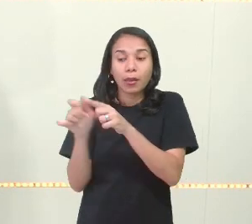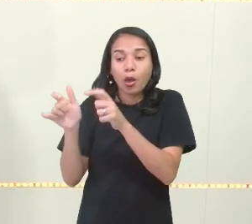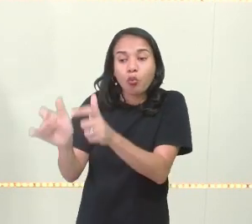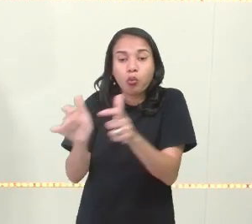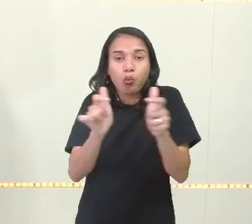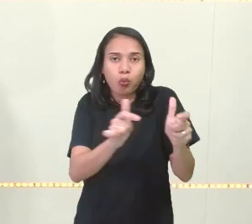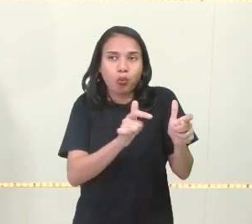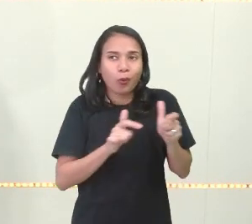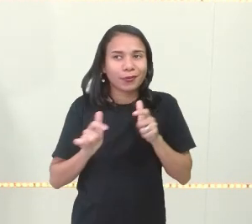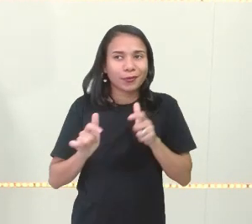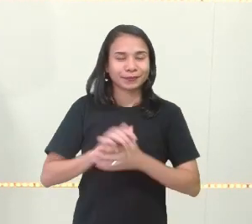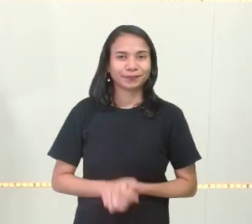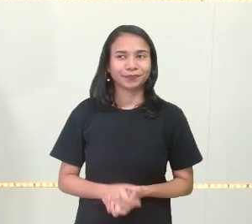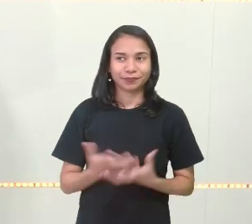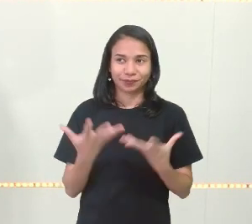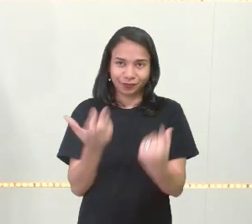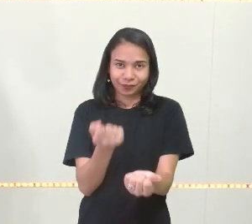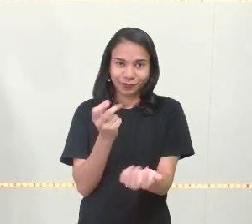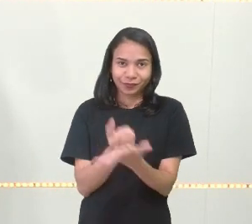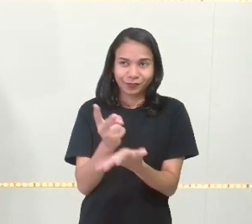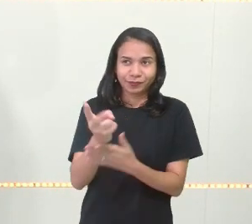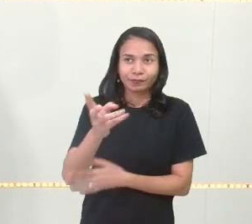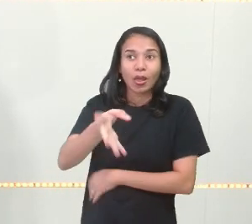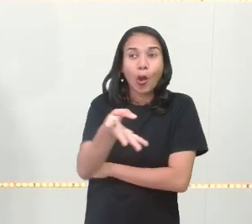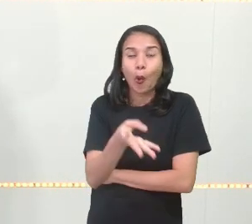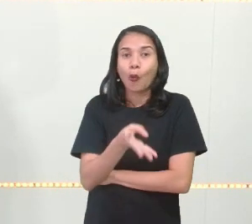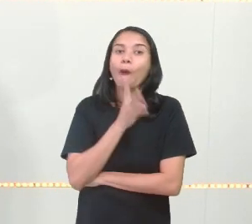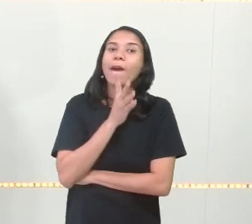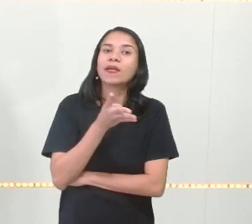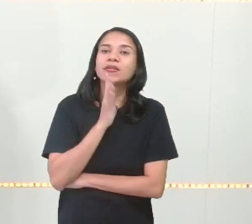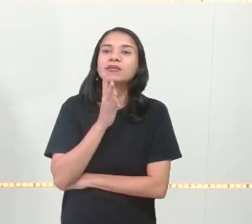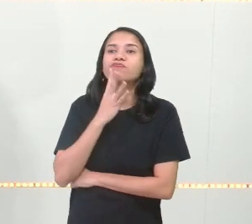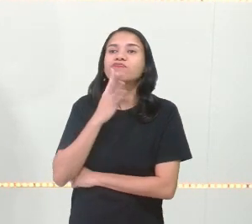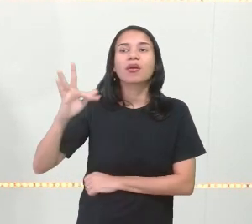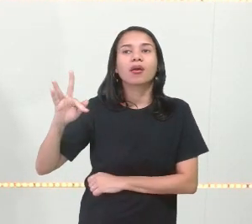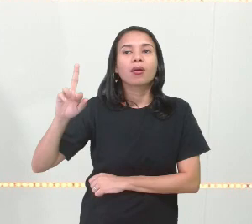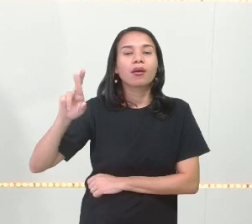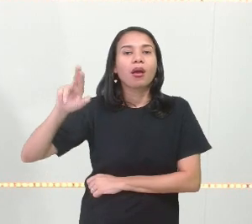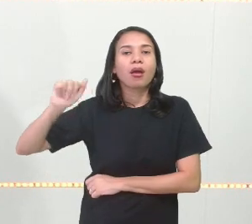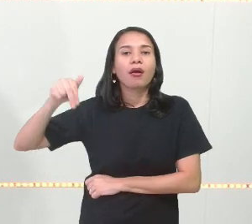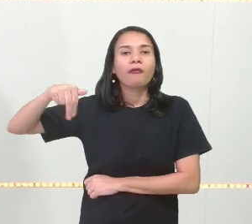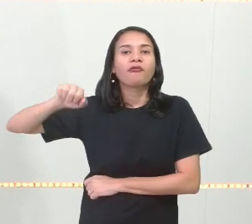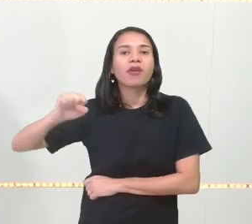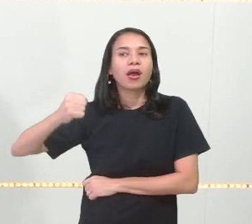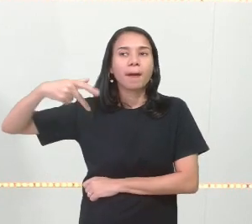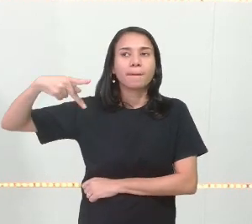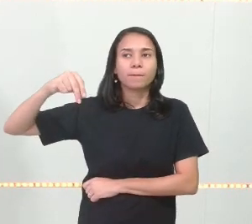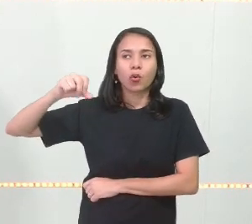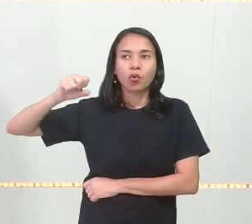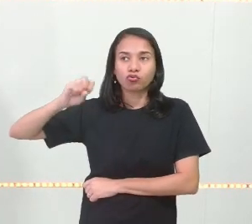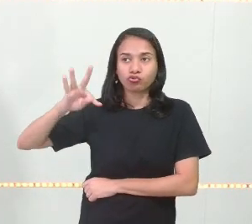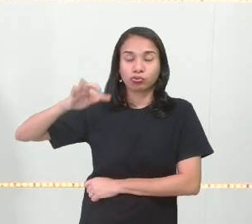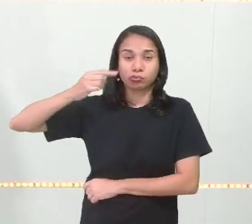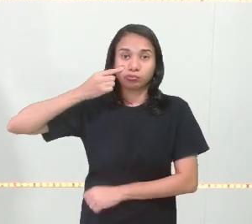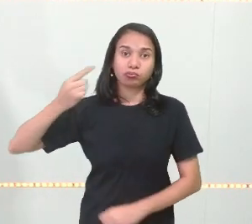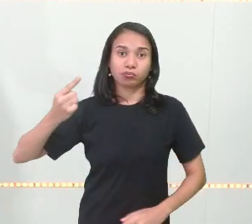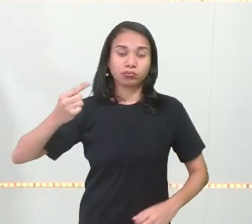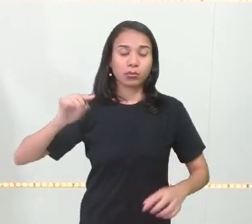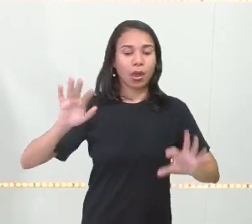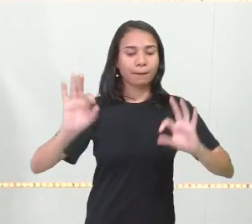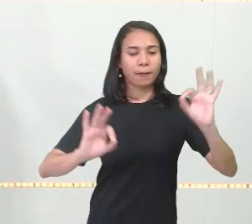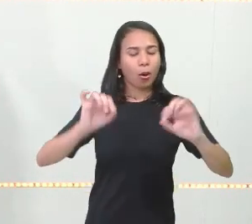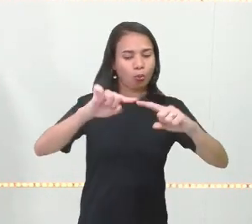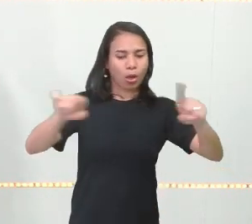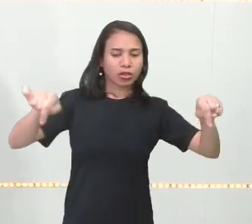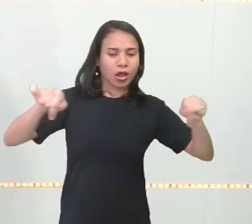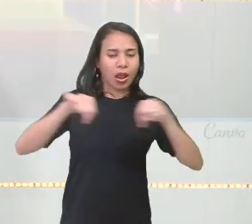assim. Mas vamos seguir, conhecendo um pouquinho sobre Franz Post, conhecendo o artista. Olha a sala que eu preparei